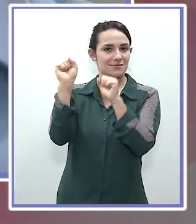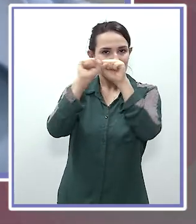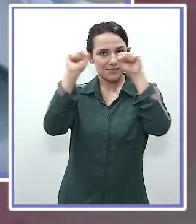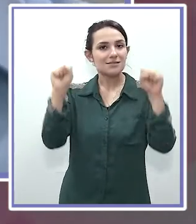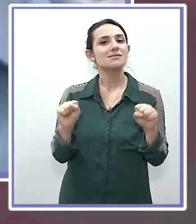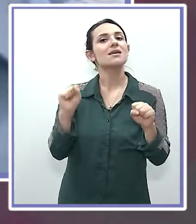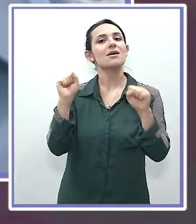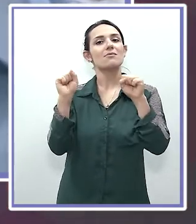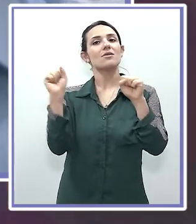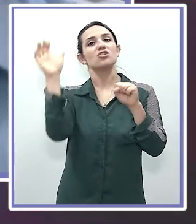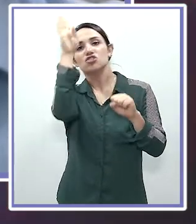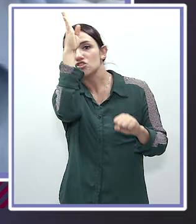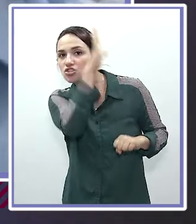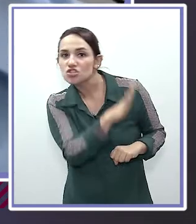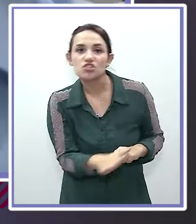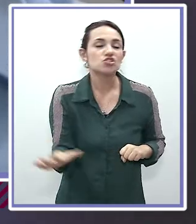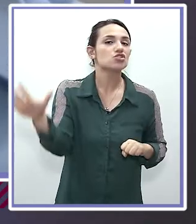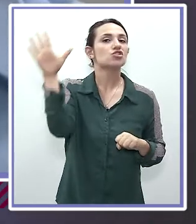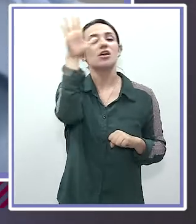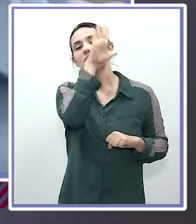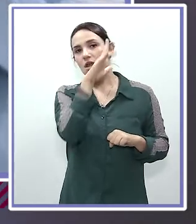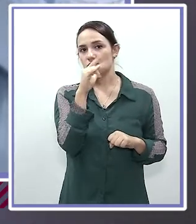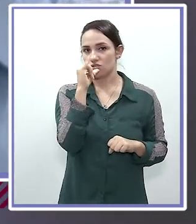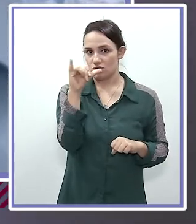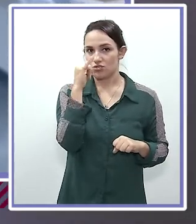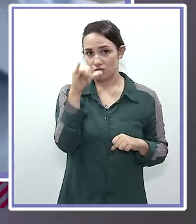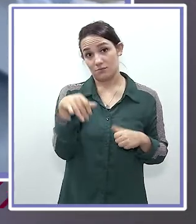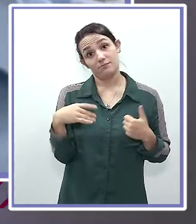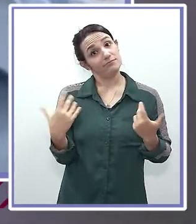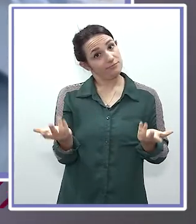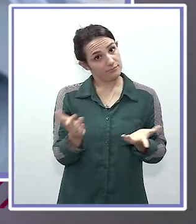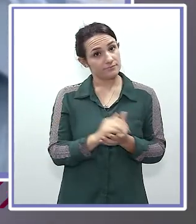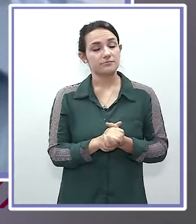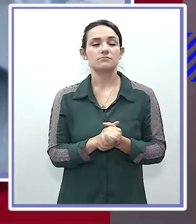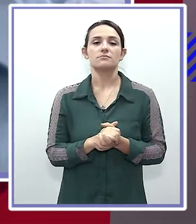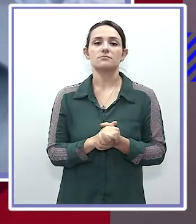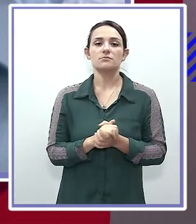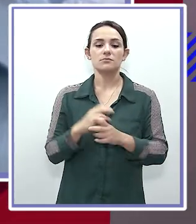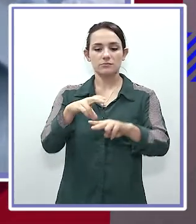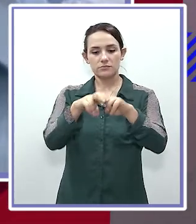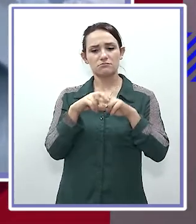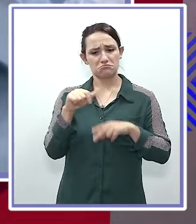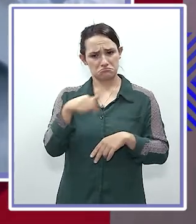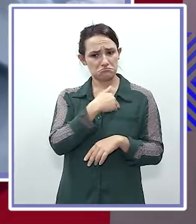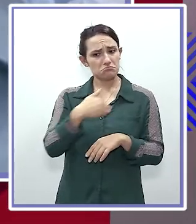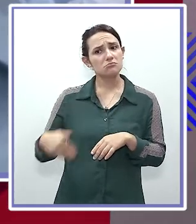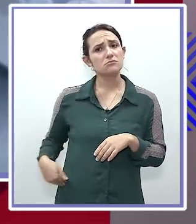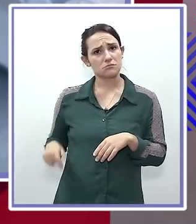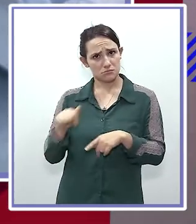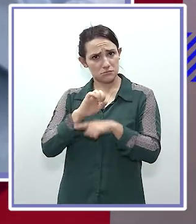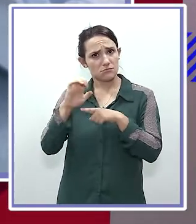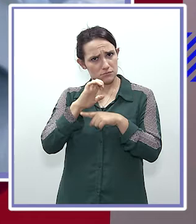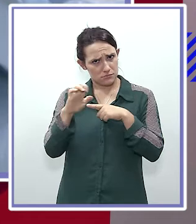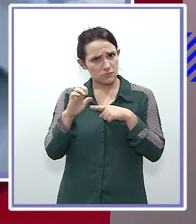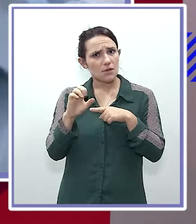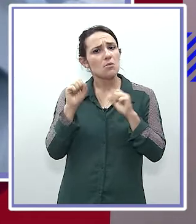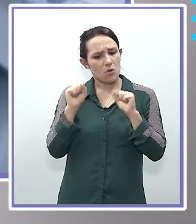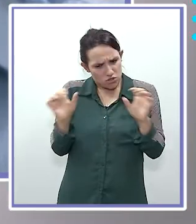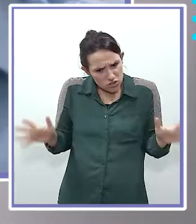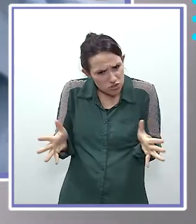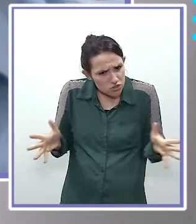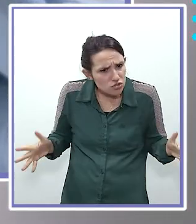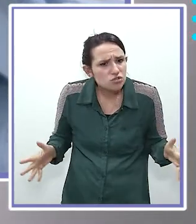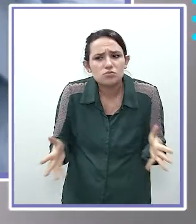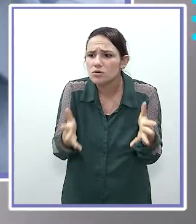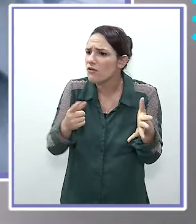e passe a vender energia por forma de leilão. Então, isso é possível. O governo do estado, ele pode sim incentivar, assim como ele